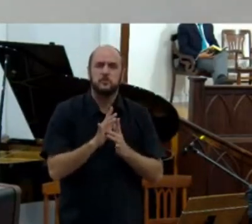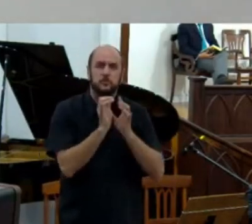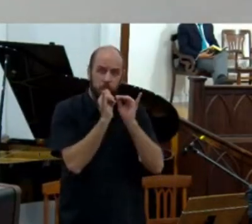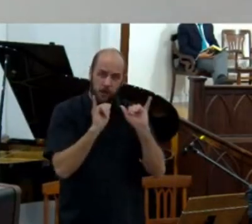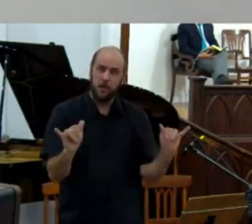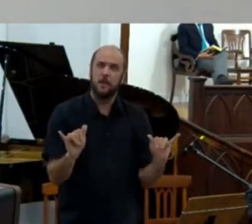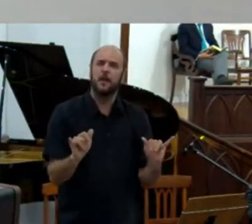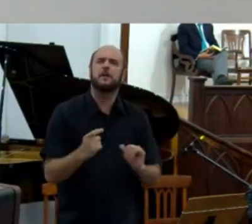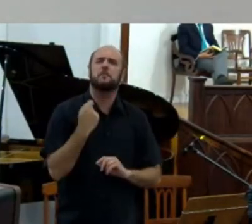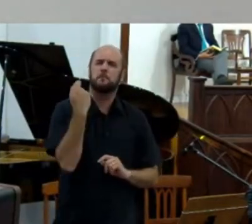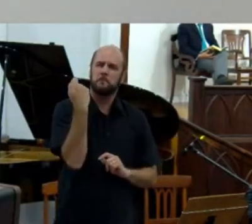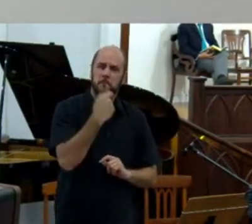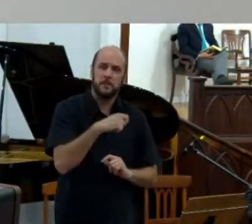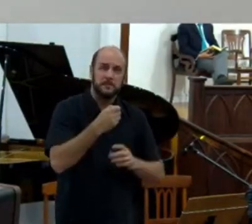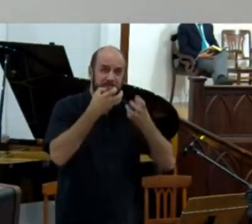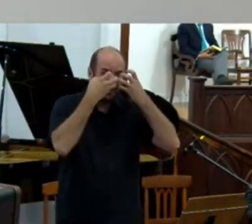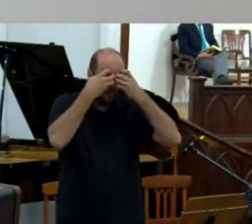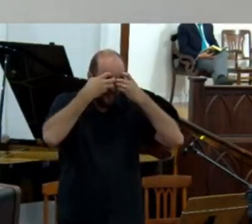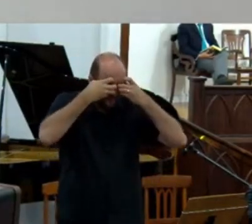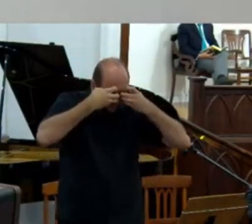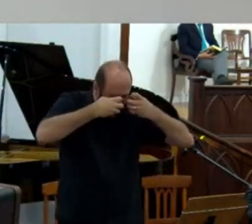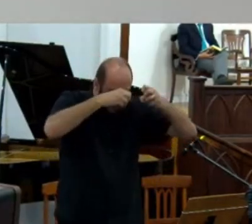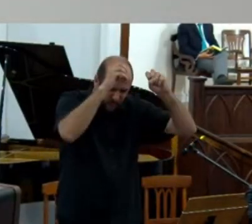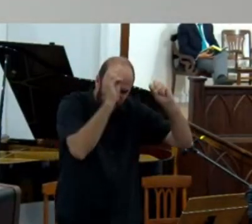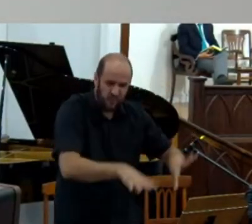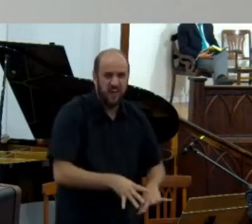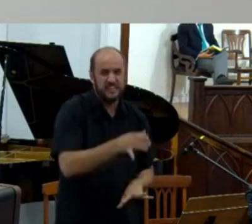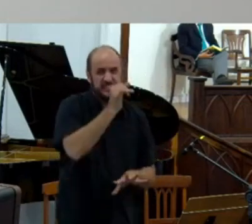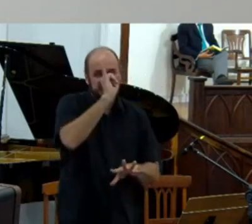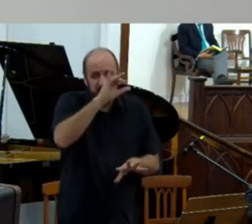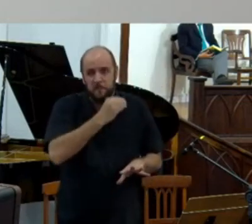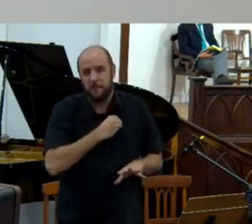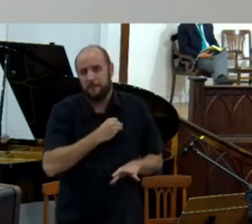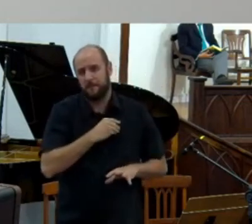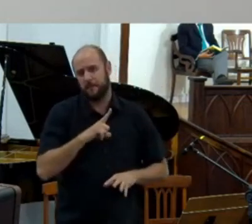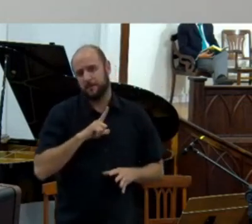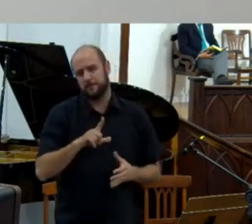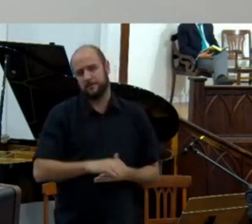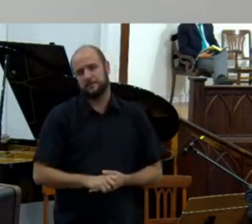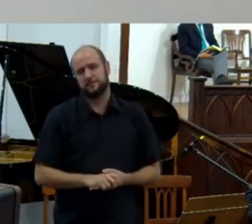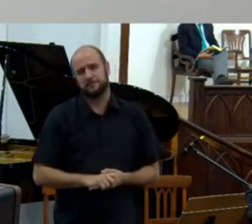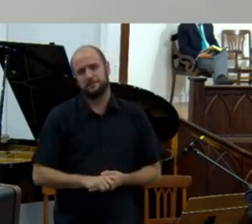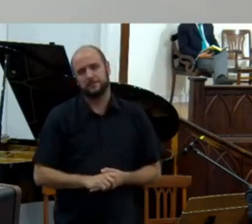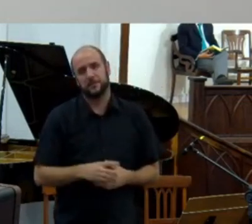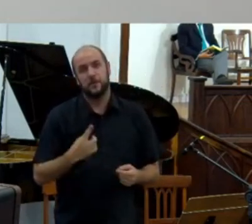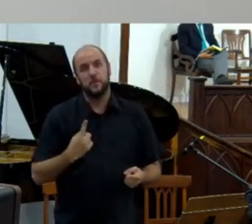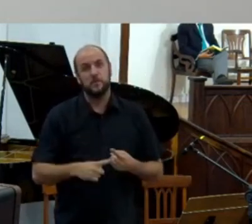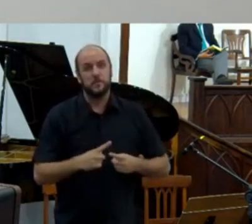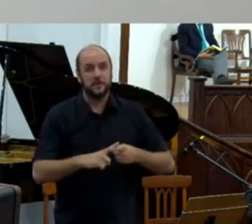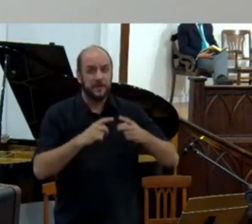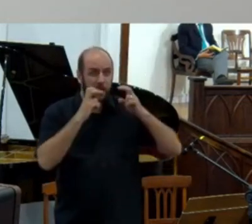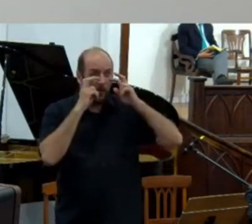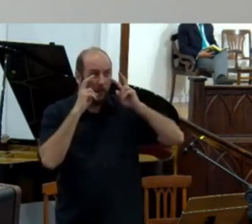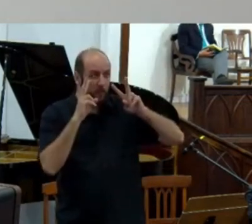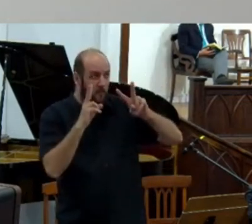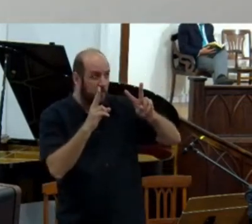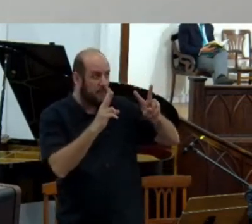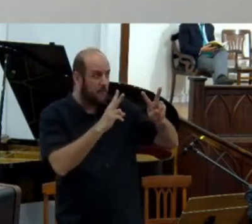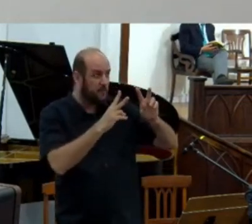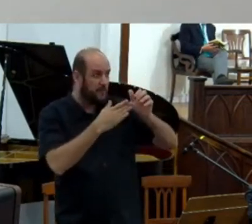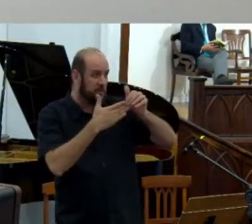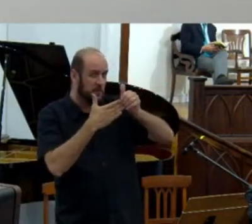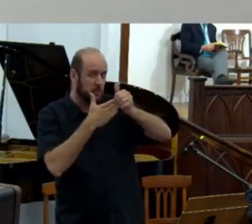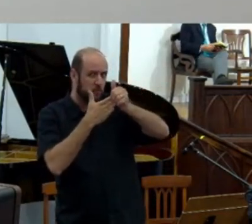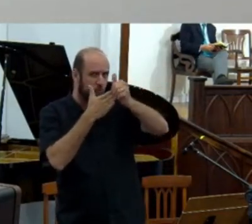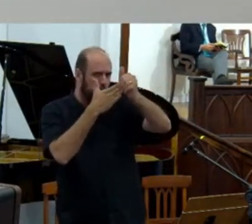dizer que era necessário arrancar se te nos faz tropeçar. Porque os nossos olhos podem nos levar a uma